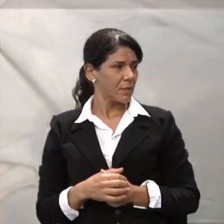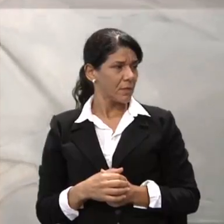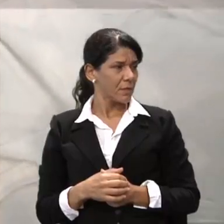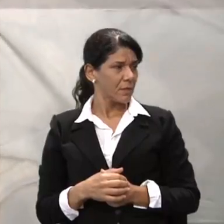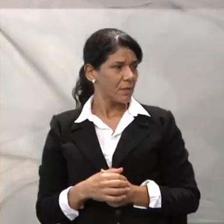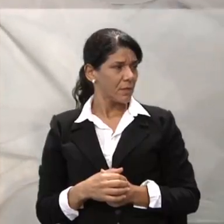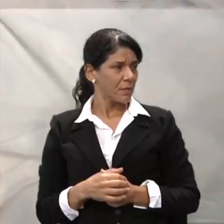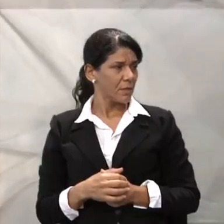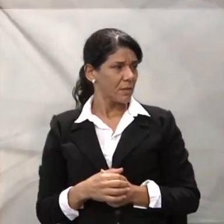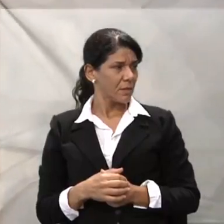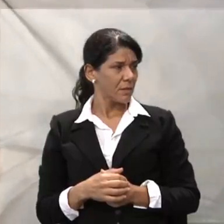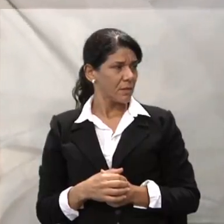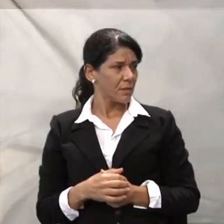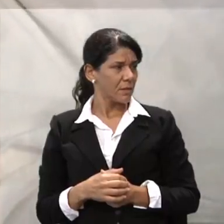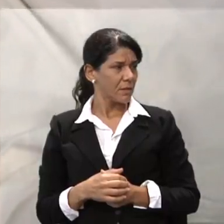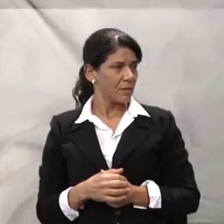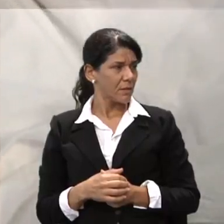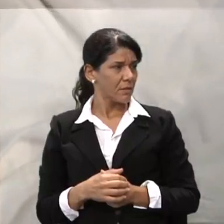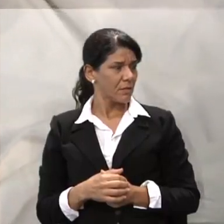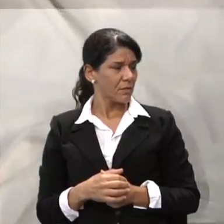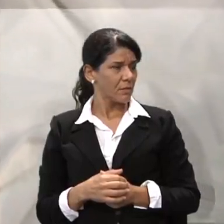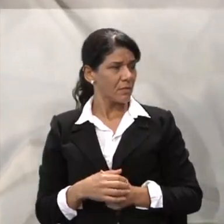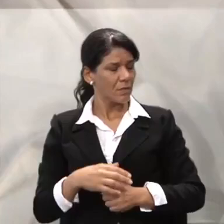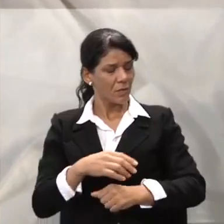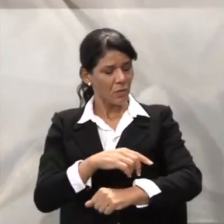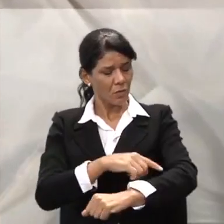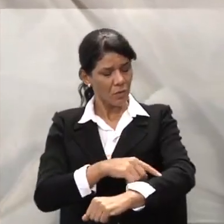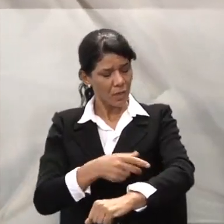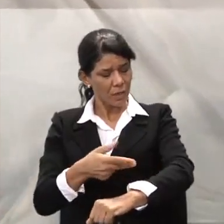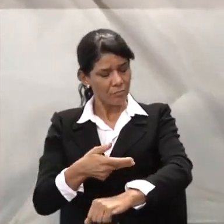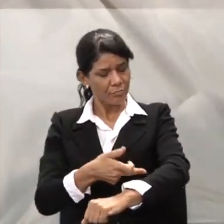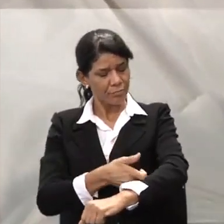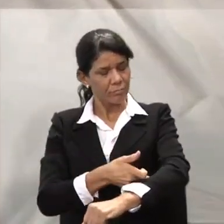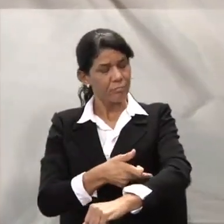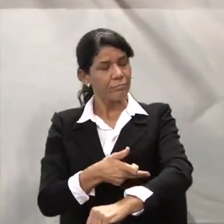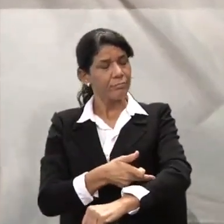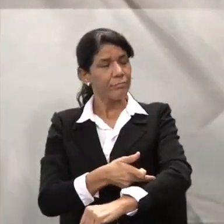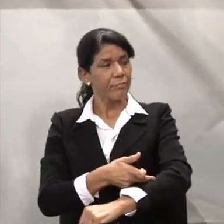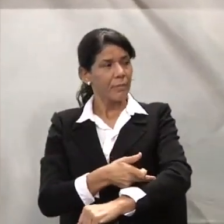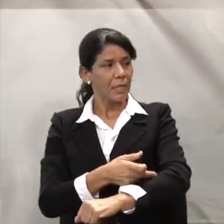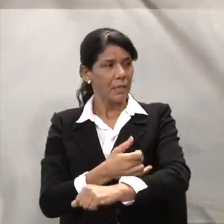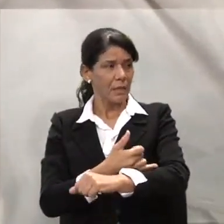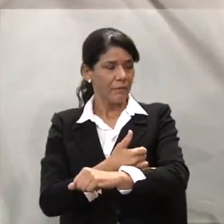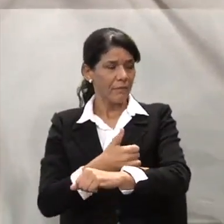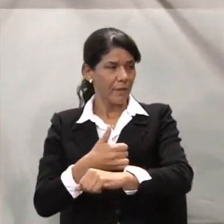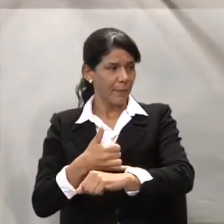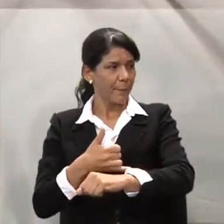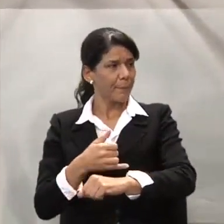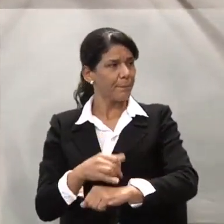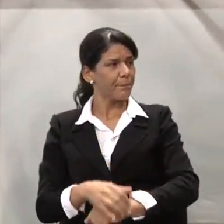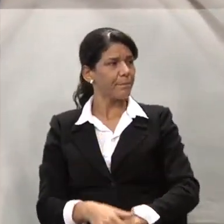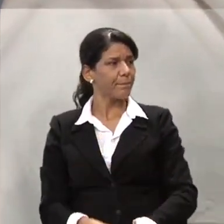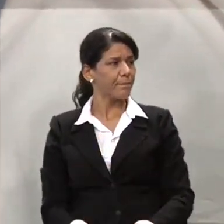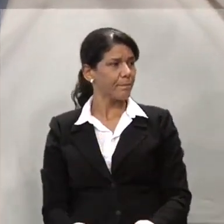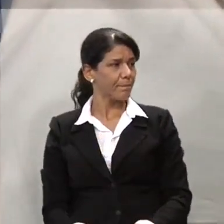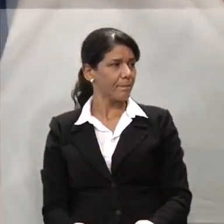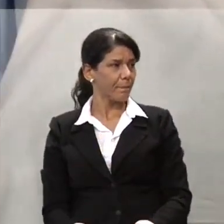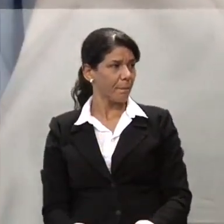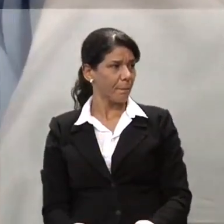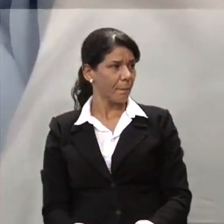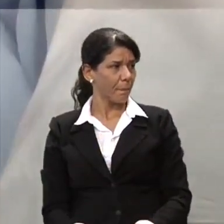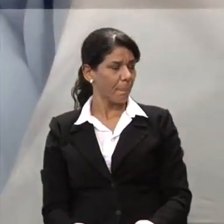na via endovenosa do paciente, tá? No acesso venoso periférico, para que ele